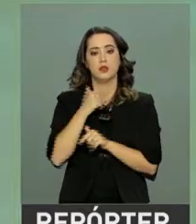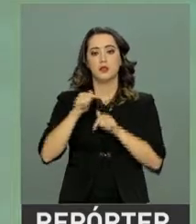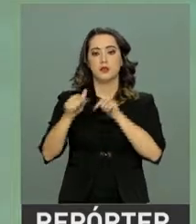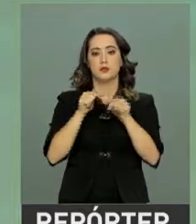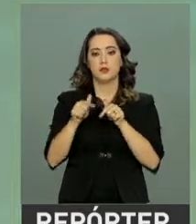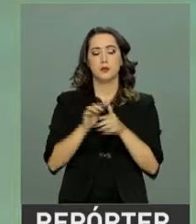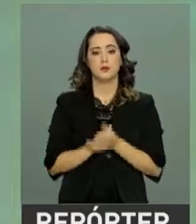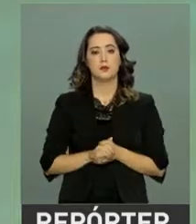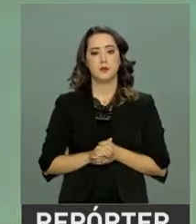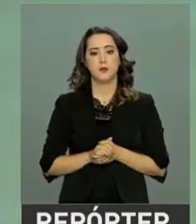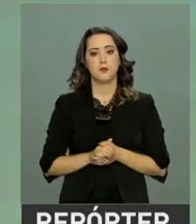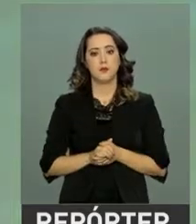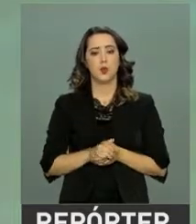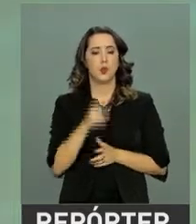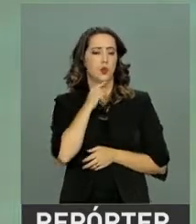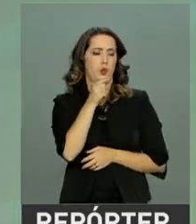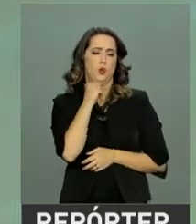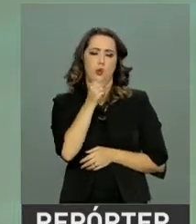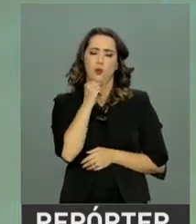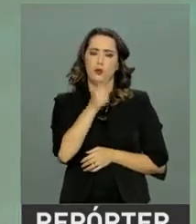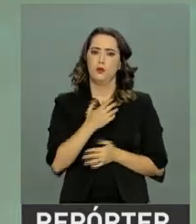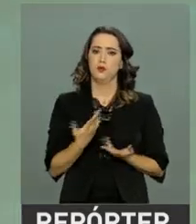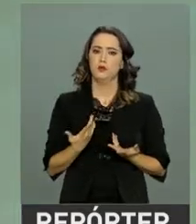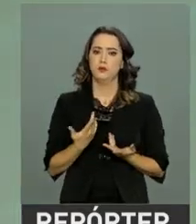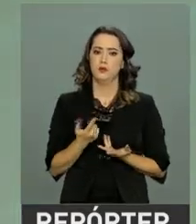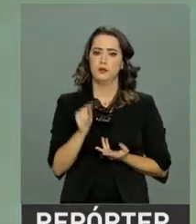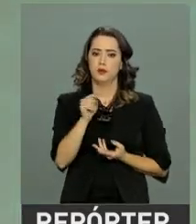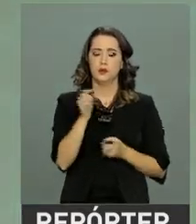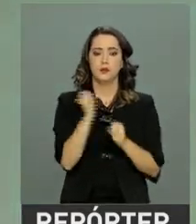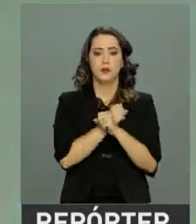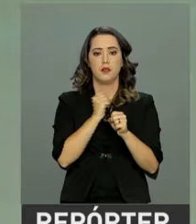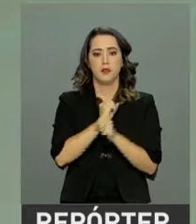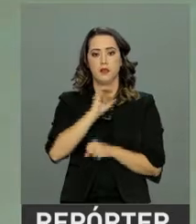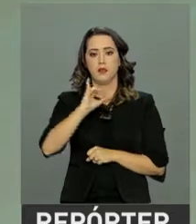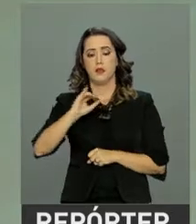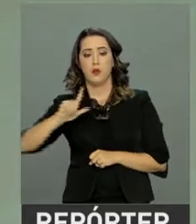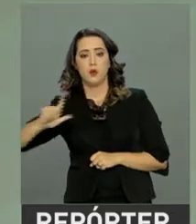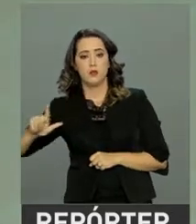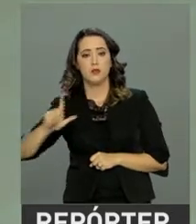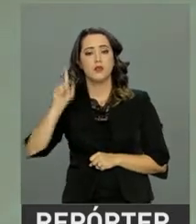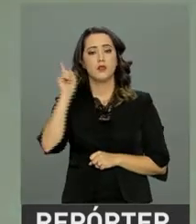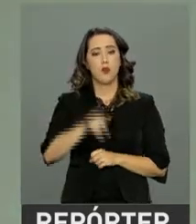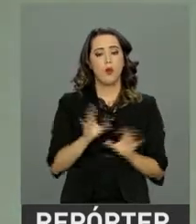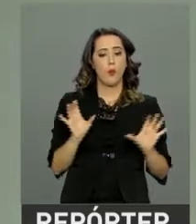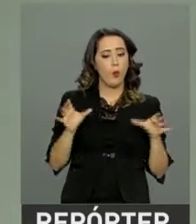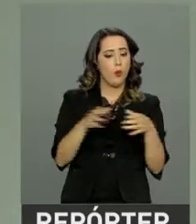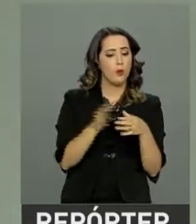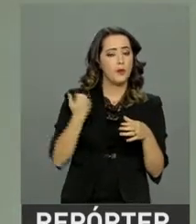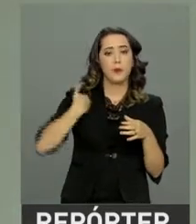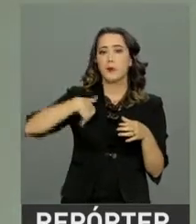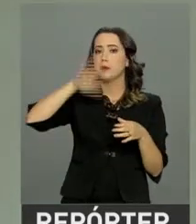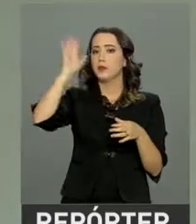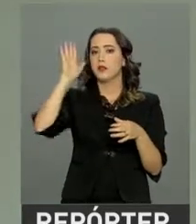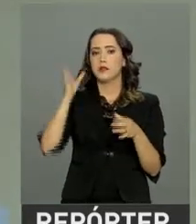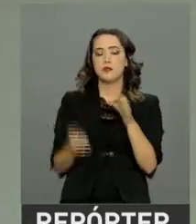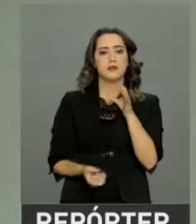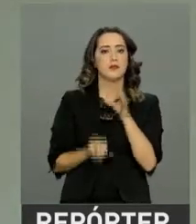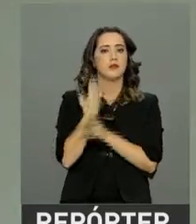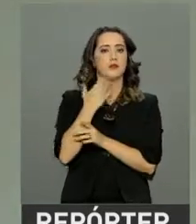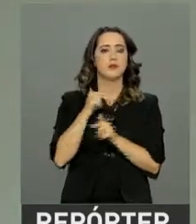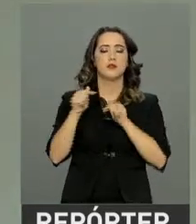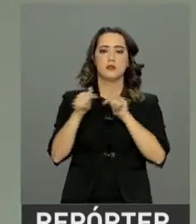empregos sem dúvida nenhuma a construção civil é o setor que mais gera